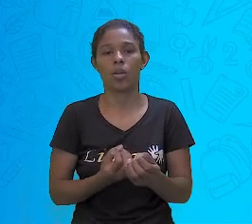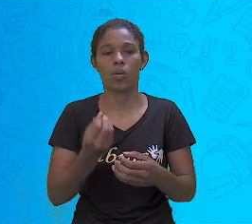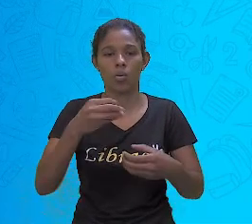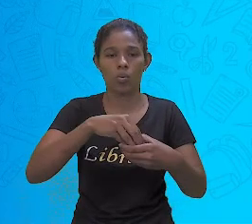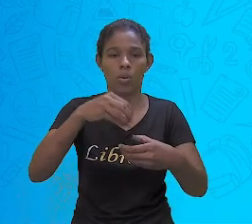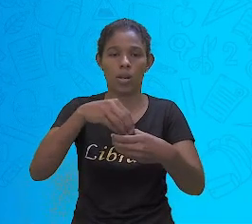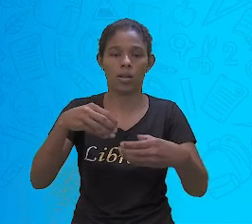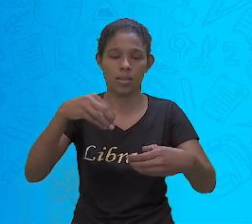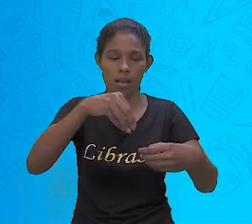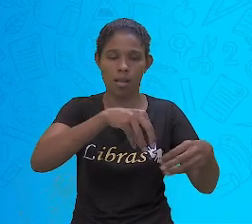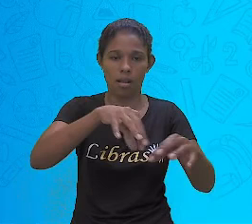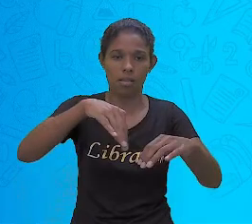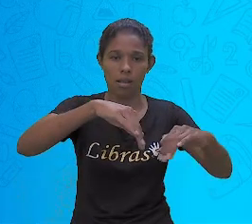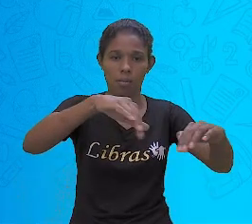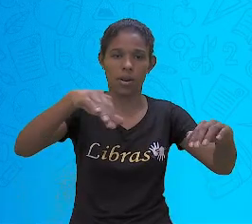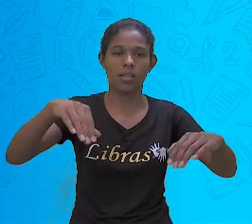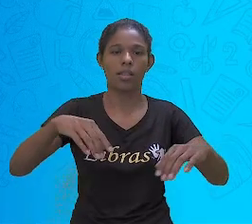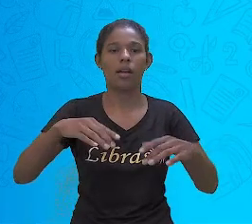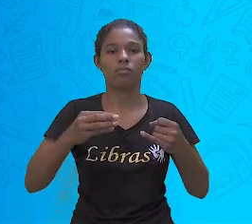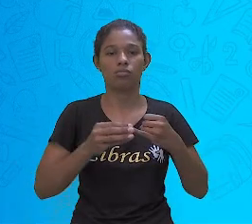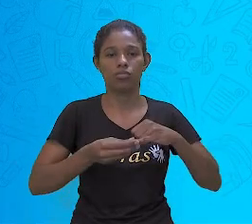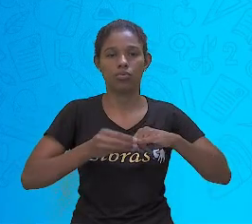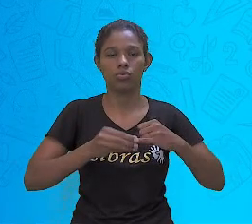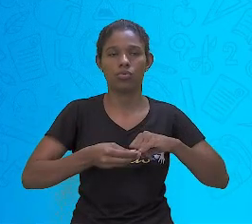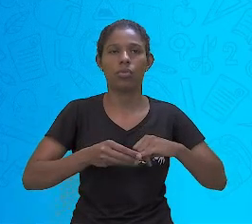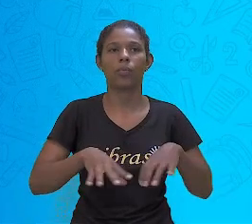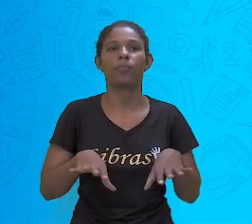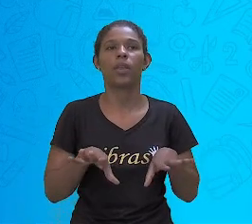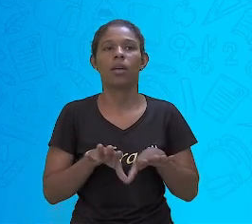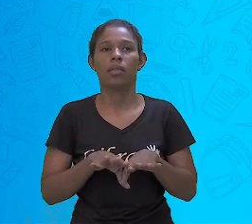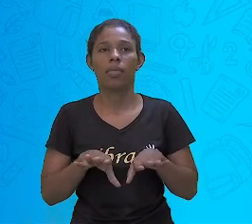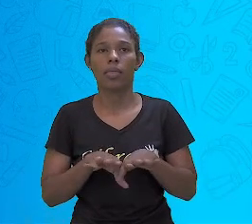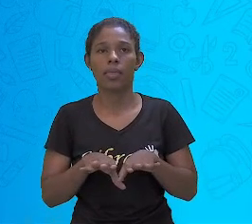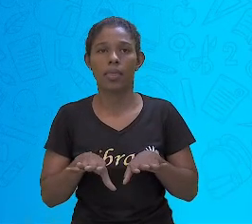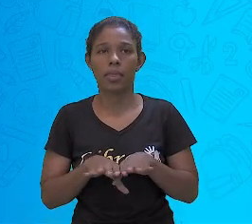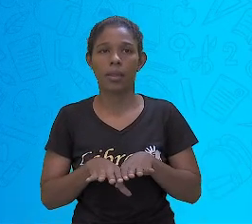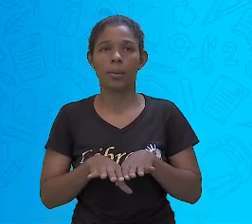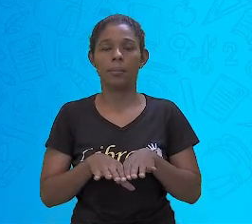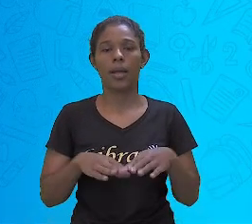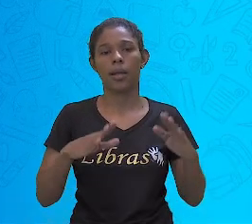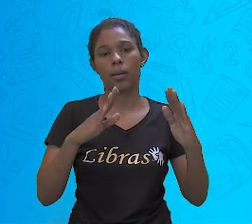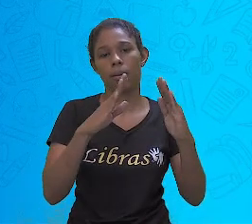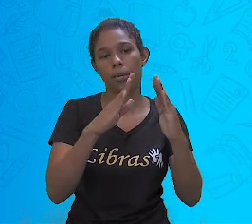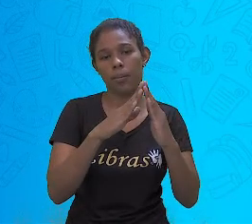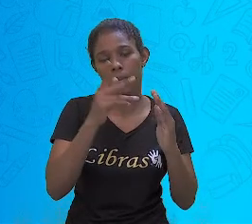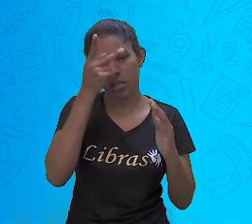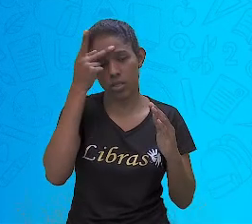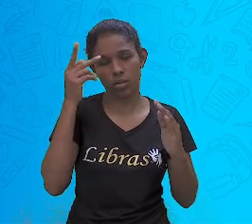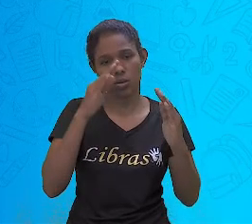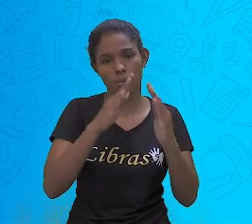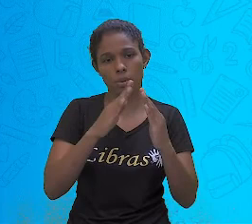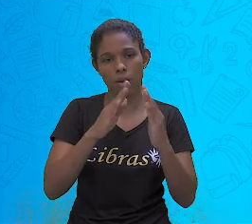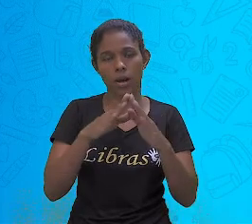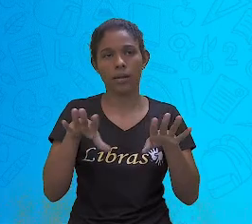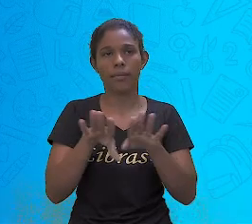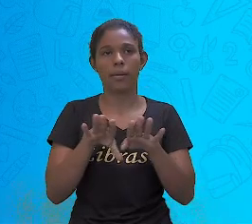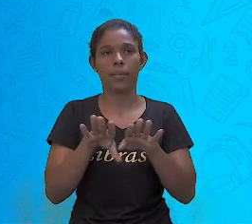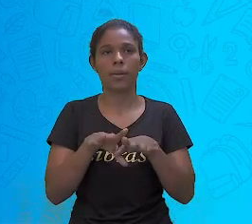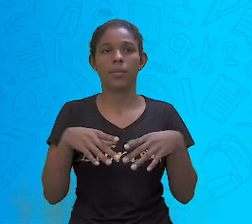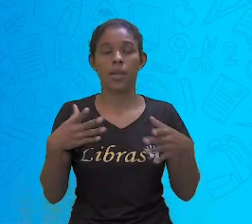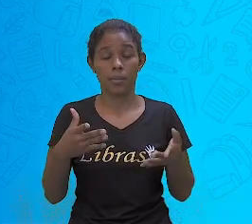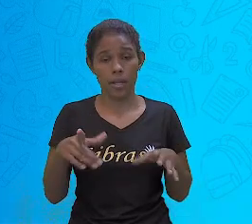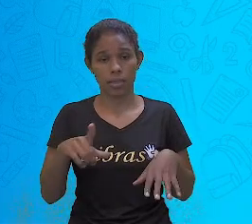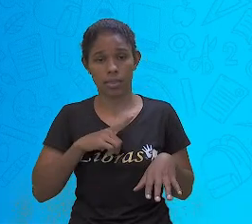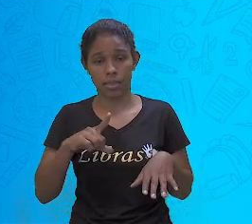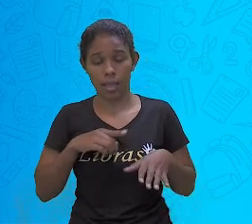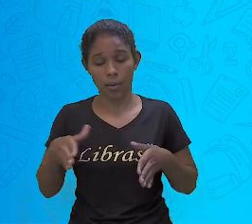para invasões domiciliares. A extração de grandes quantidades de madeira e a construção de estradas também são